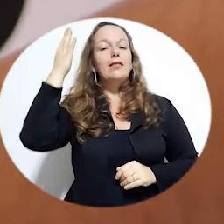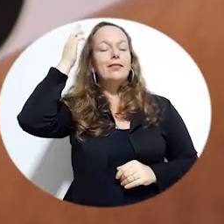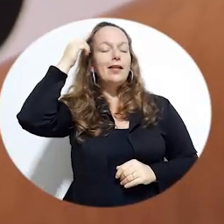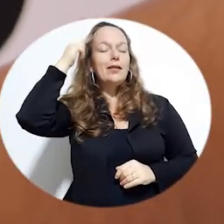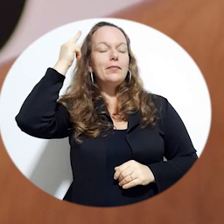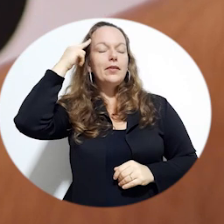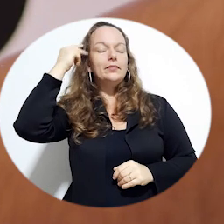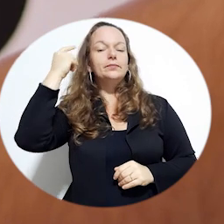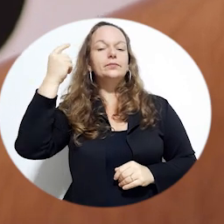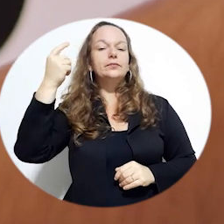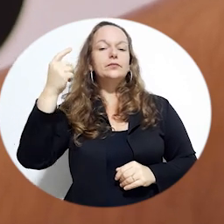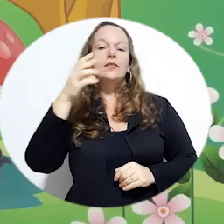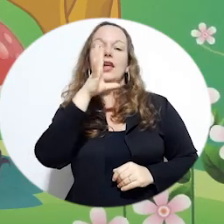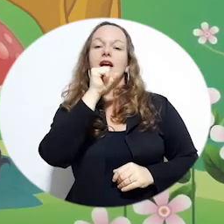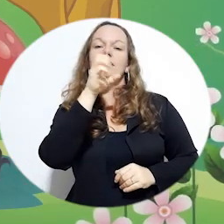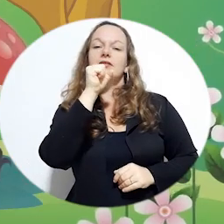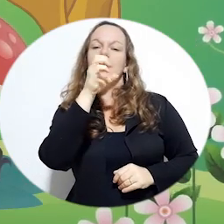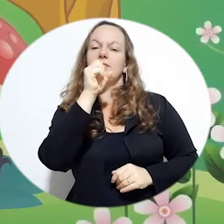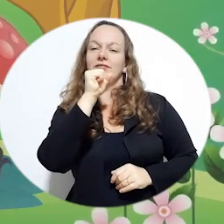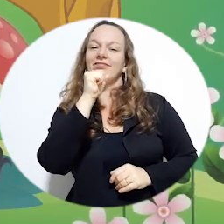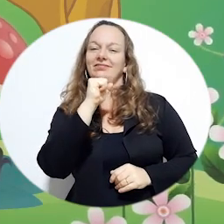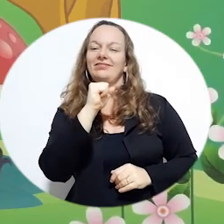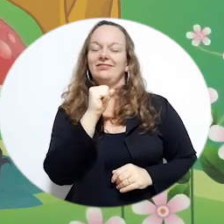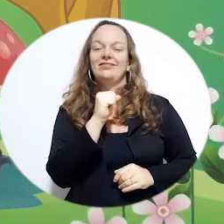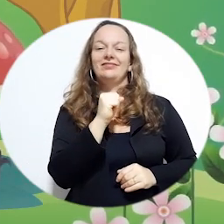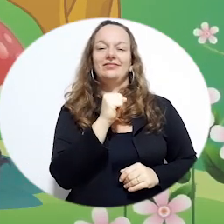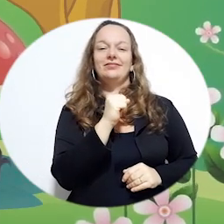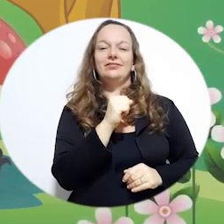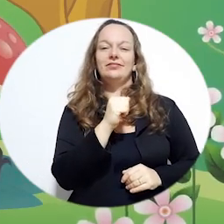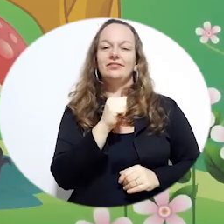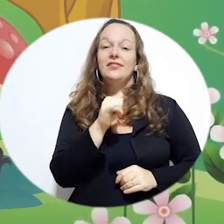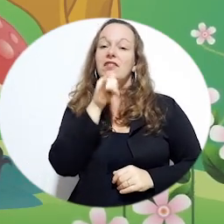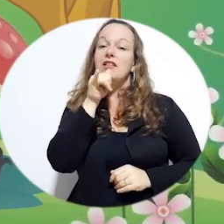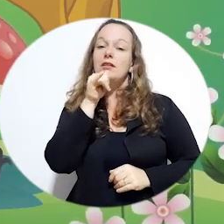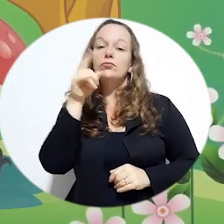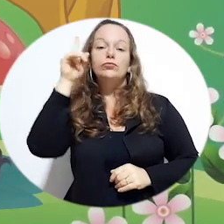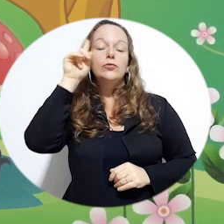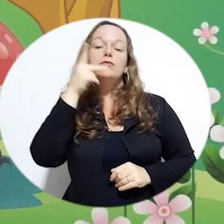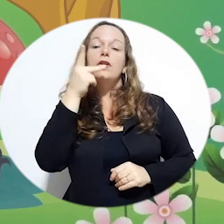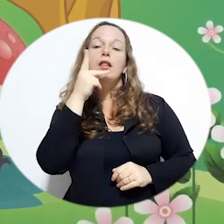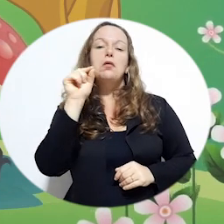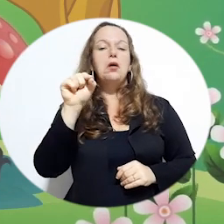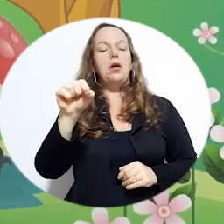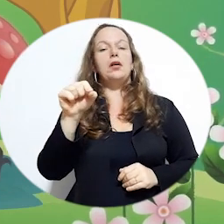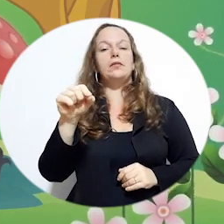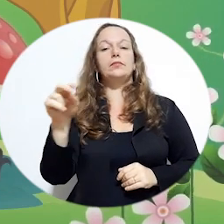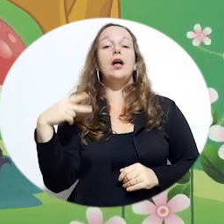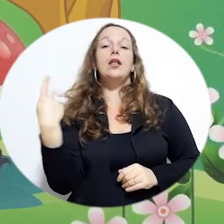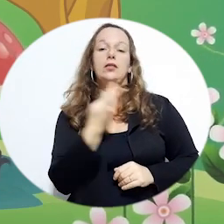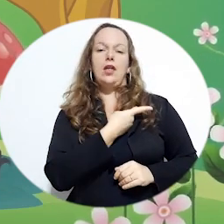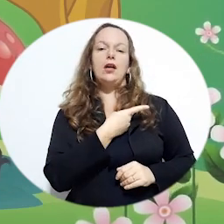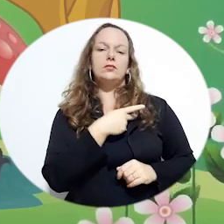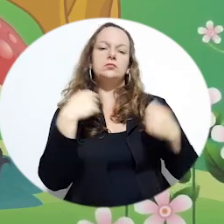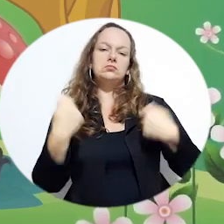lembra-te do dia do sábado. Muito bom! Nesse mandamento, Deus fala que os